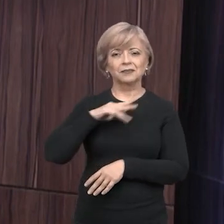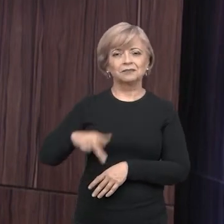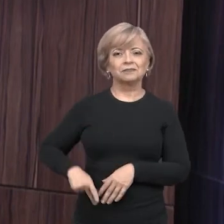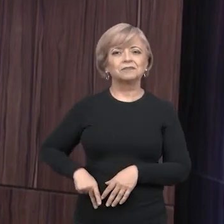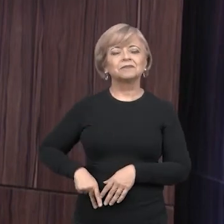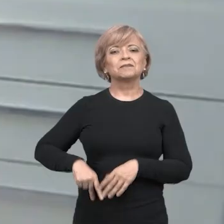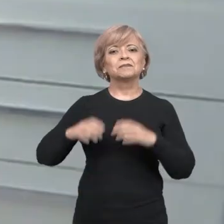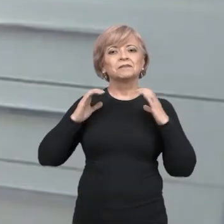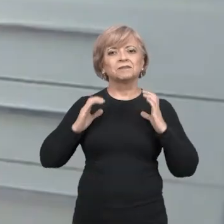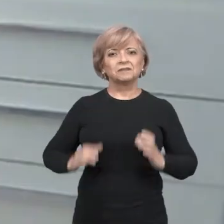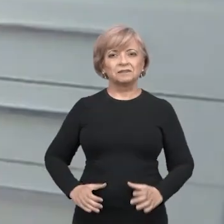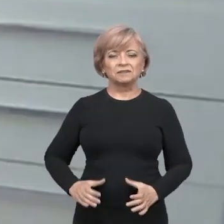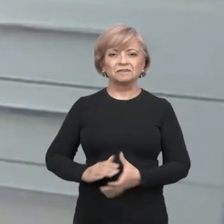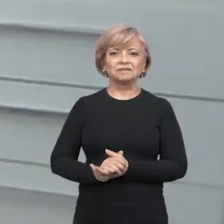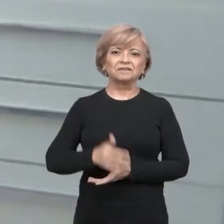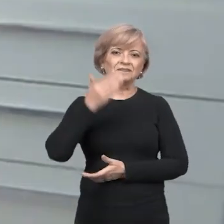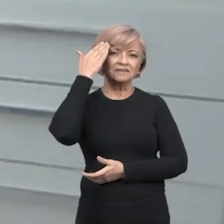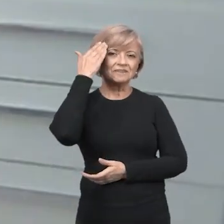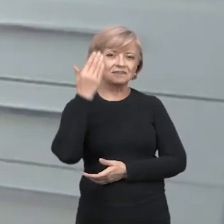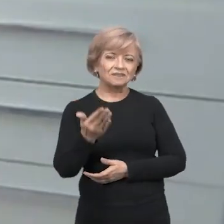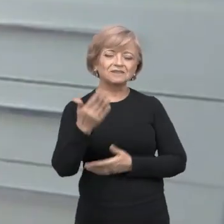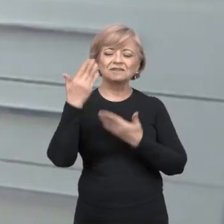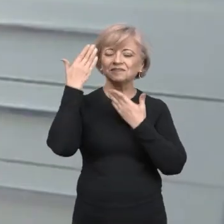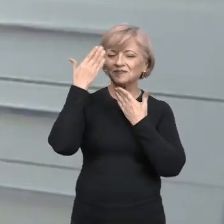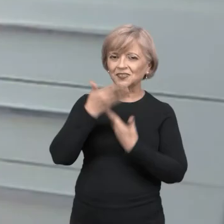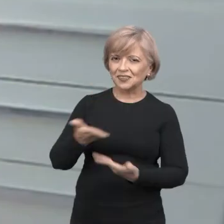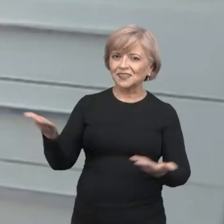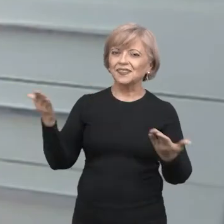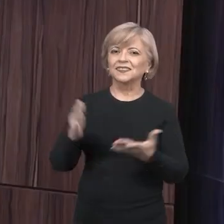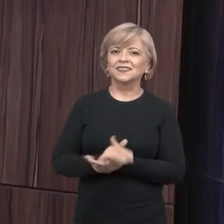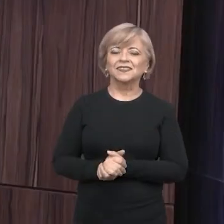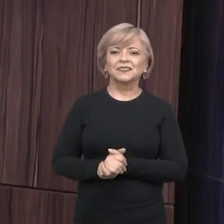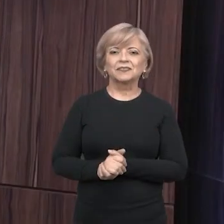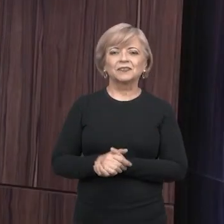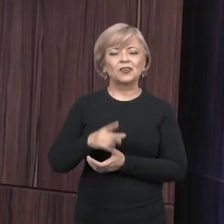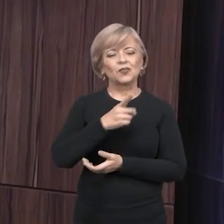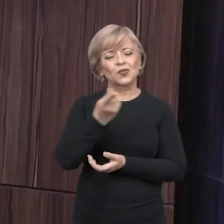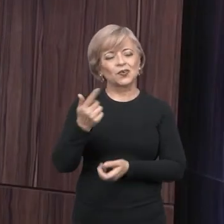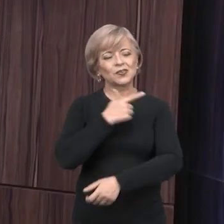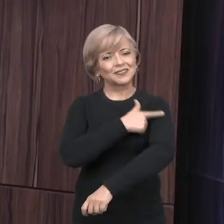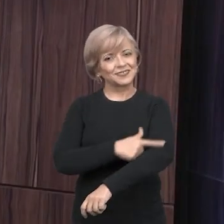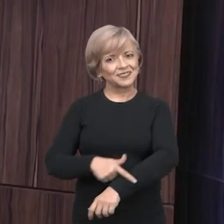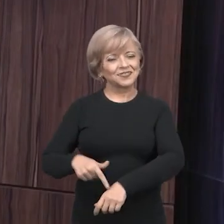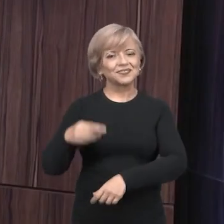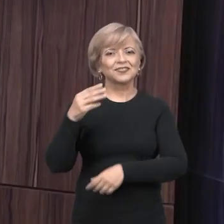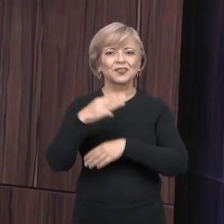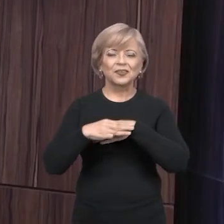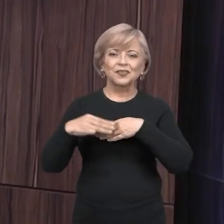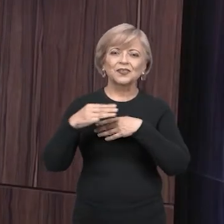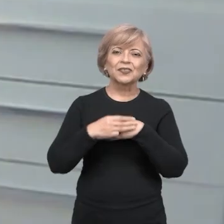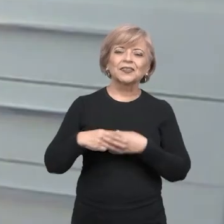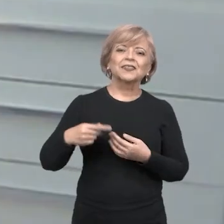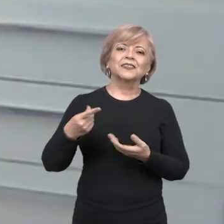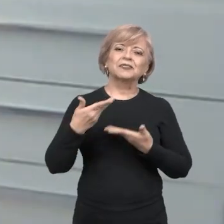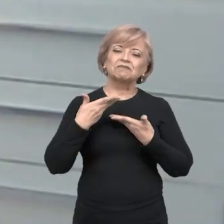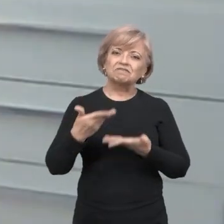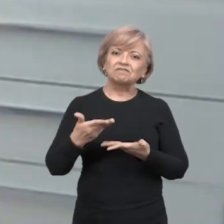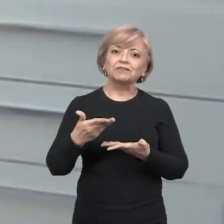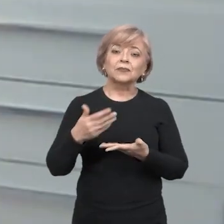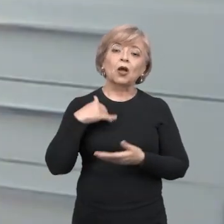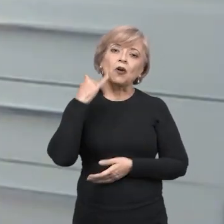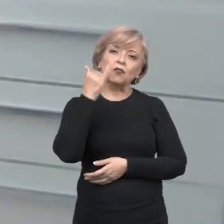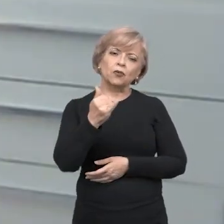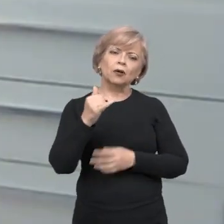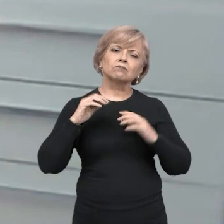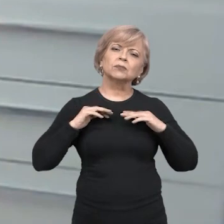nosso MP cidadão é obrigado agradeço a vocês a gentileza do convite à generosidade com que me ouviram e